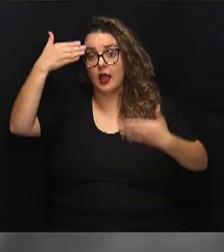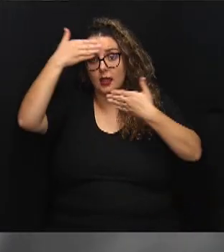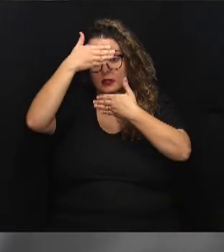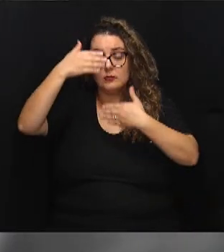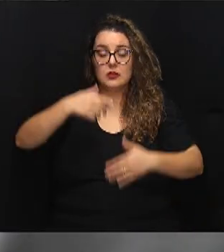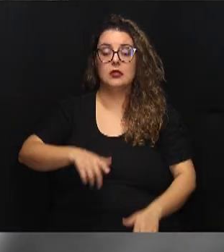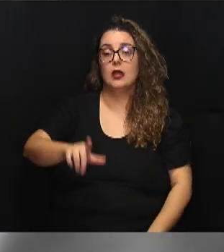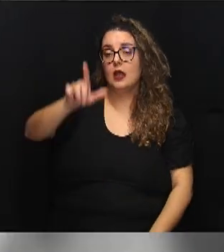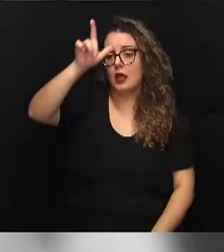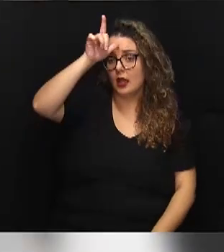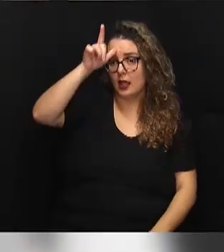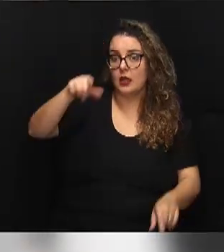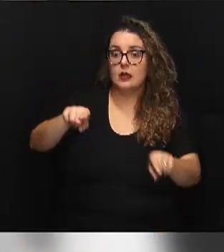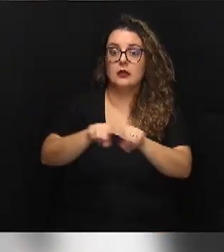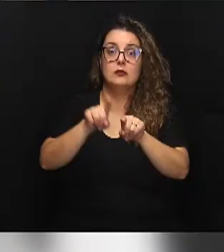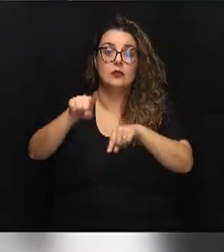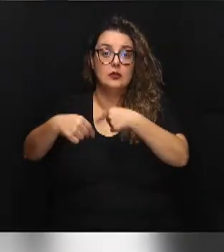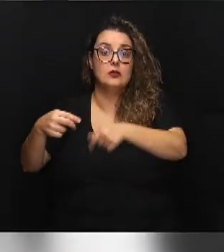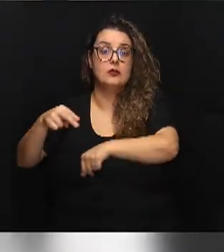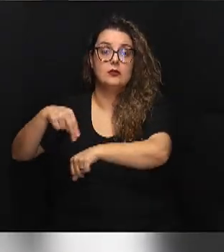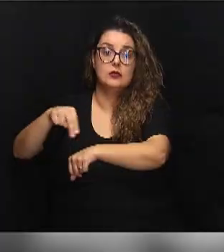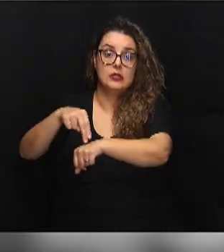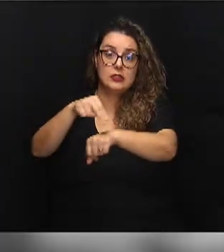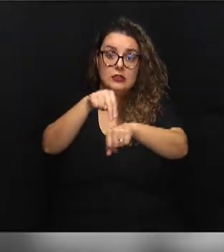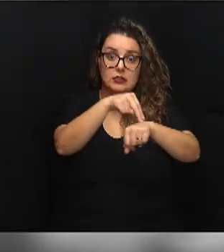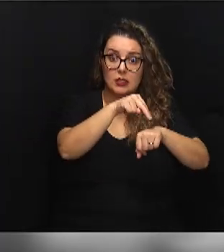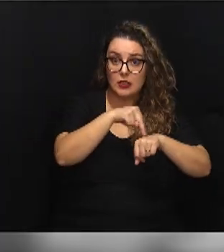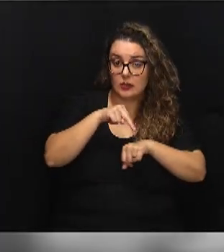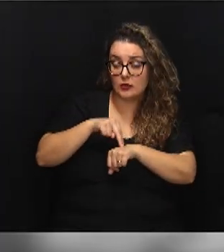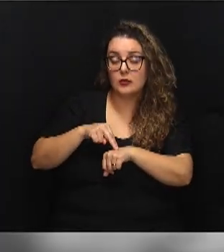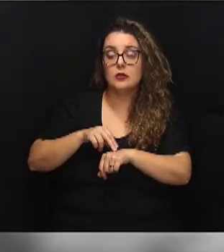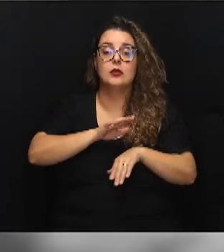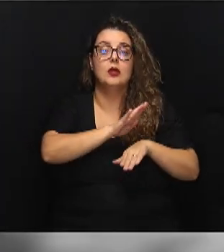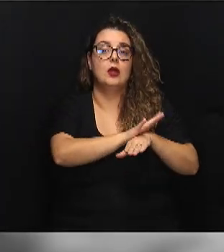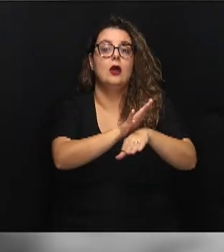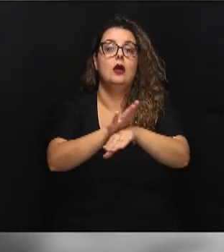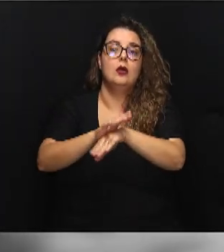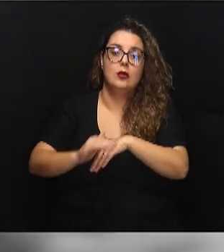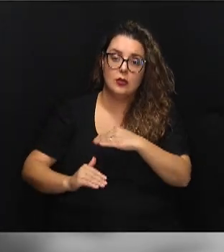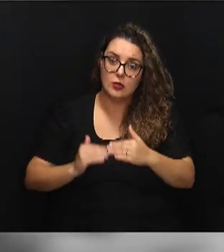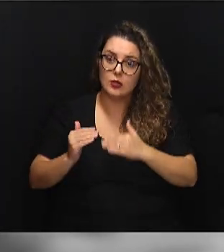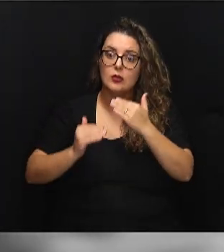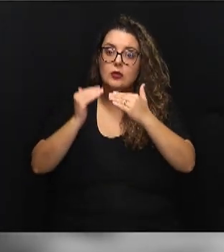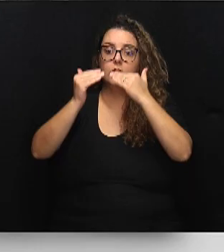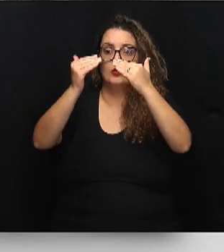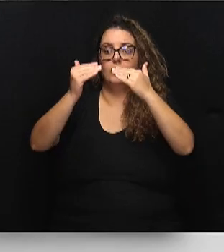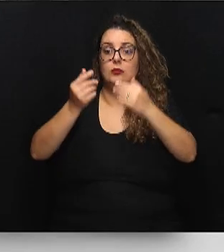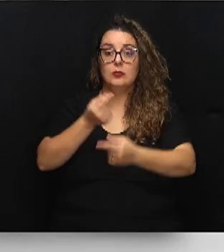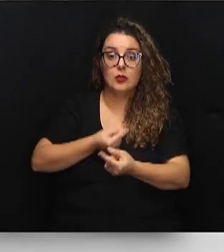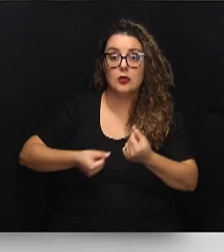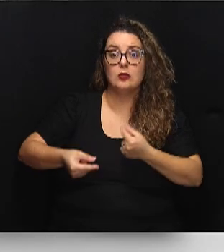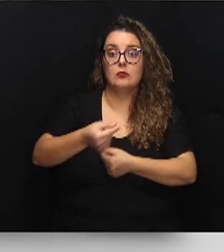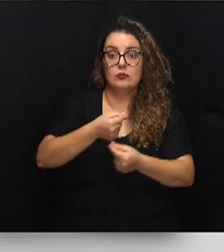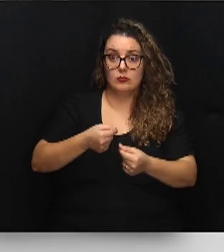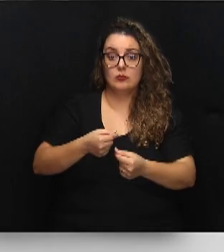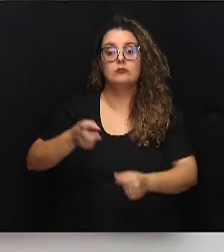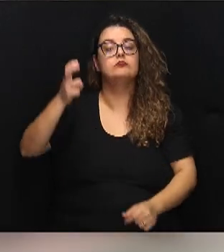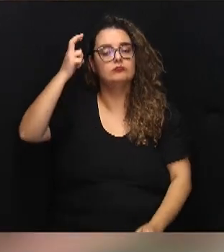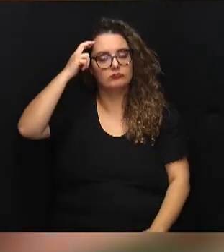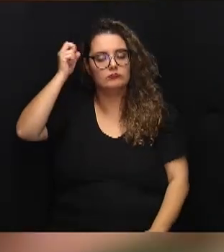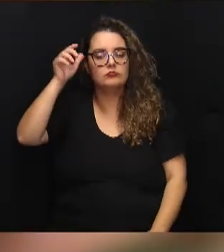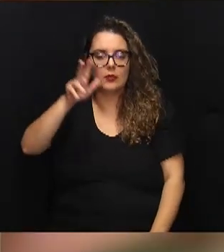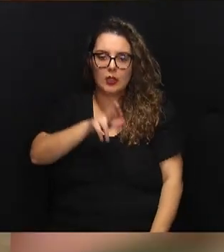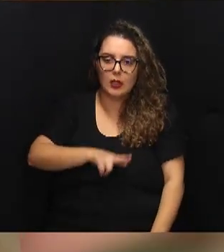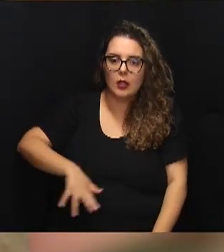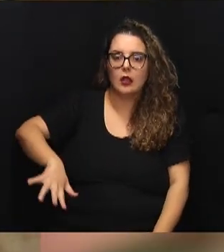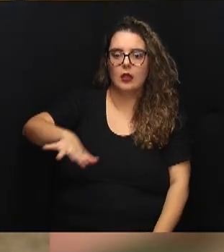alemães e também de outras nacionalidades, que contribuíram para o desenvolvimento econômico e cultural da